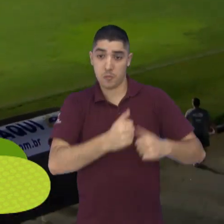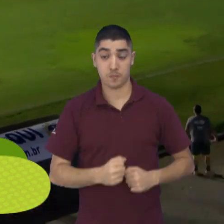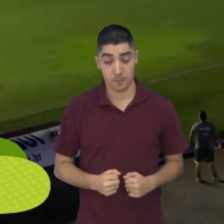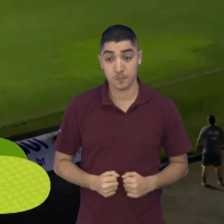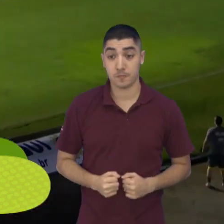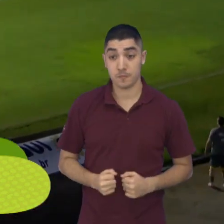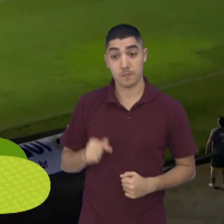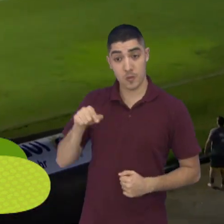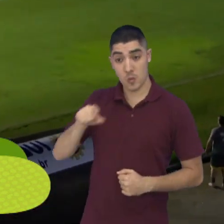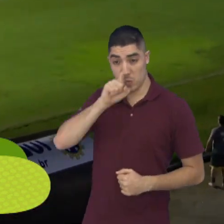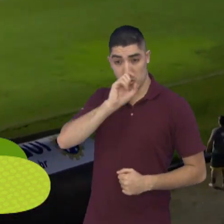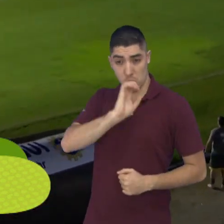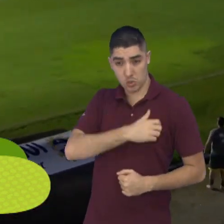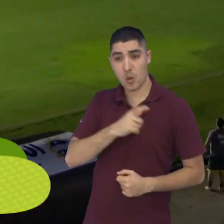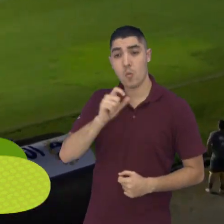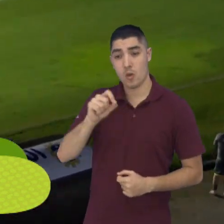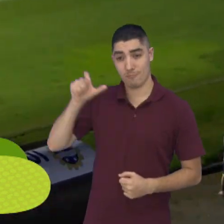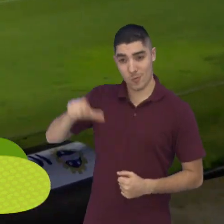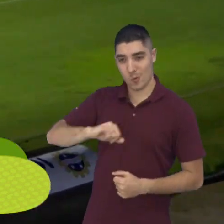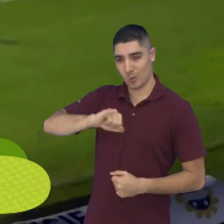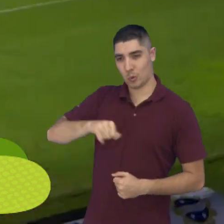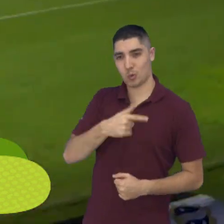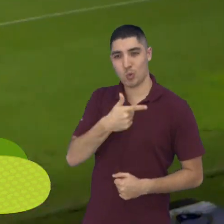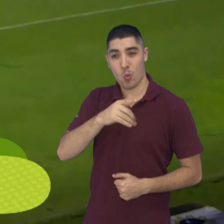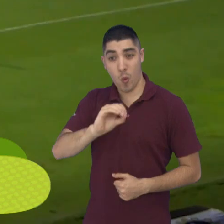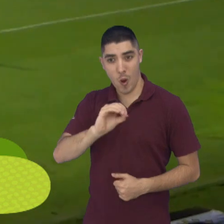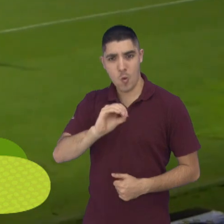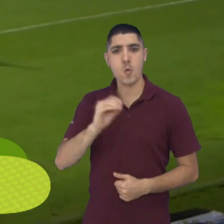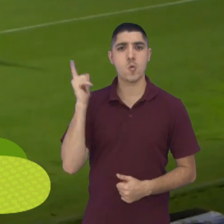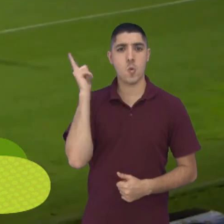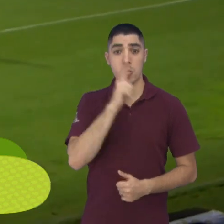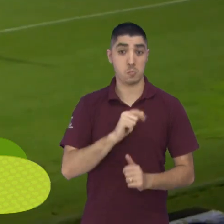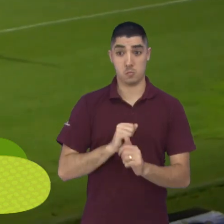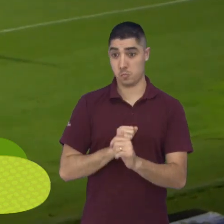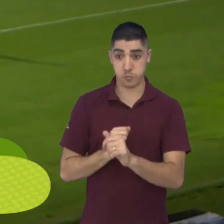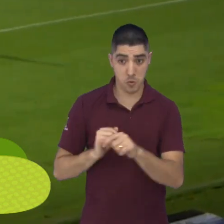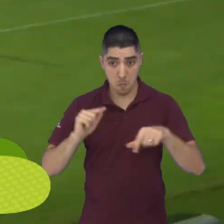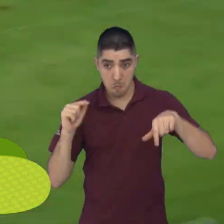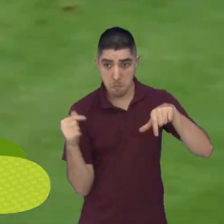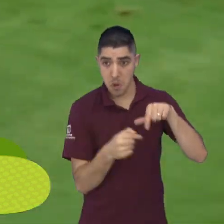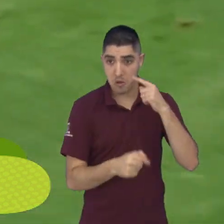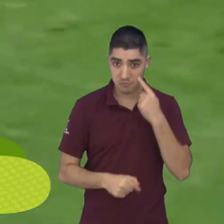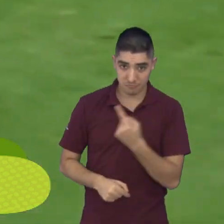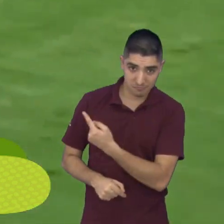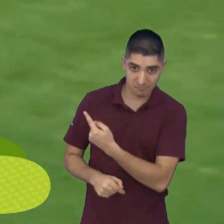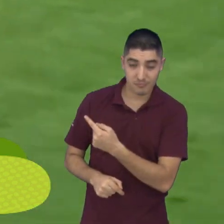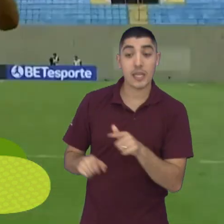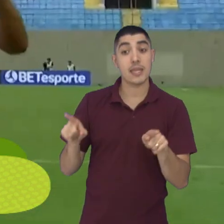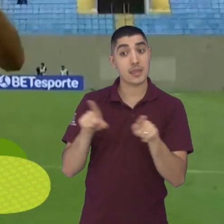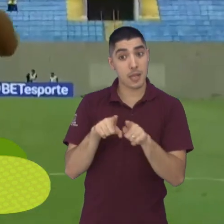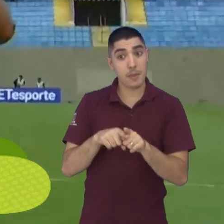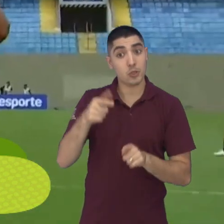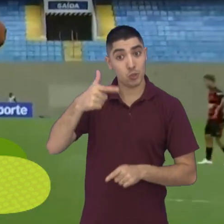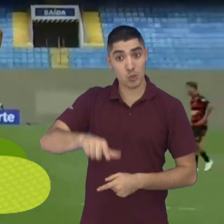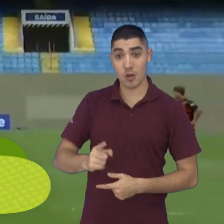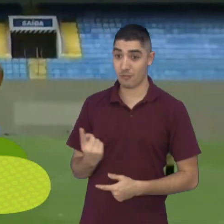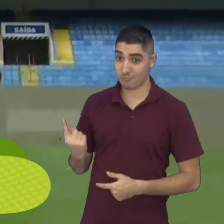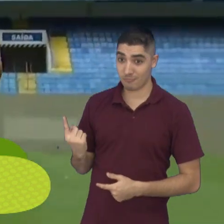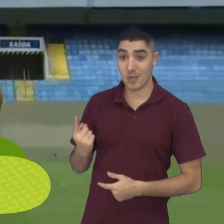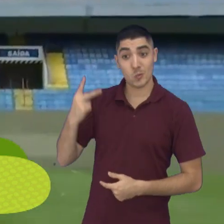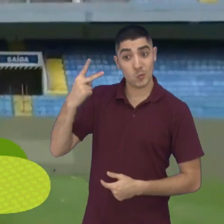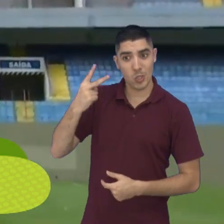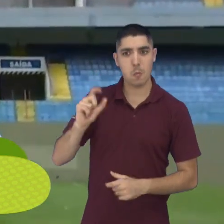a participação direta do meia João Gabriel. Foi dele o gol da virada na estreia e o tento que abriu o placar no segundo